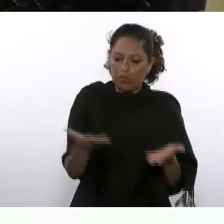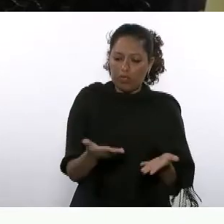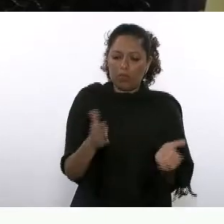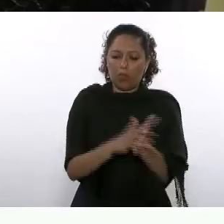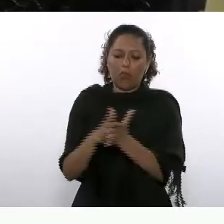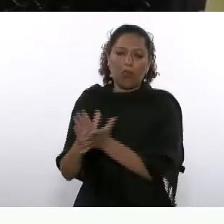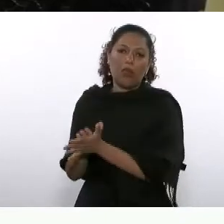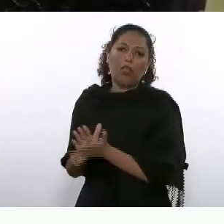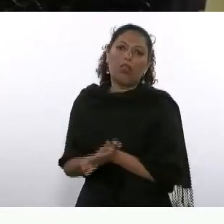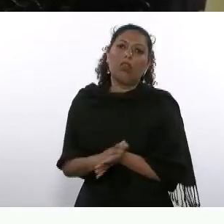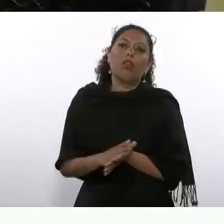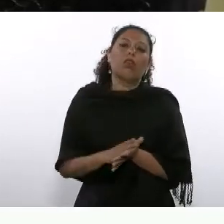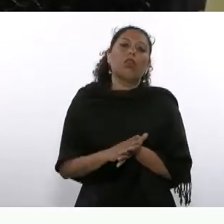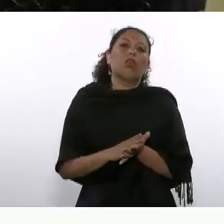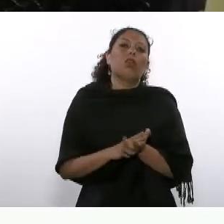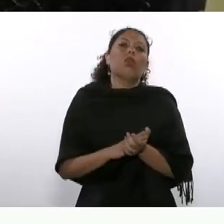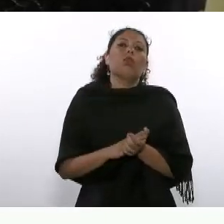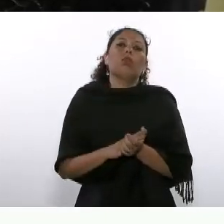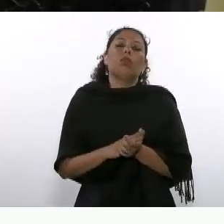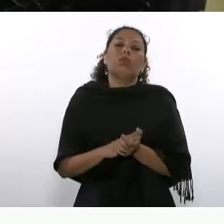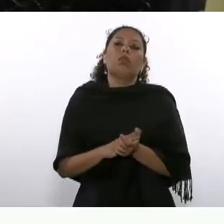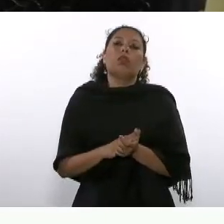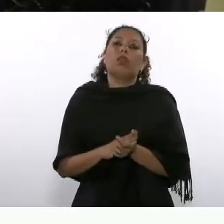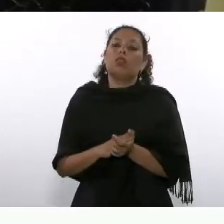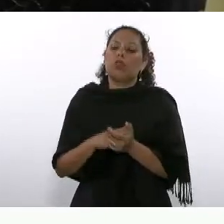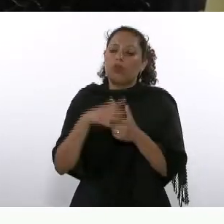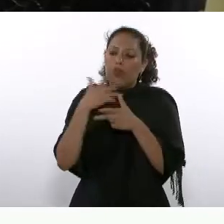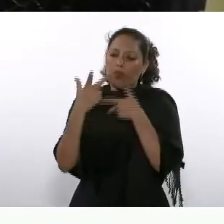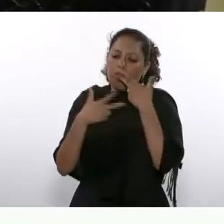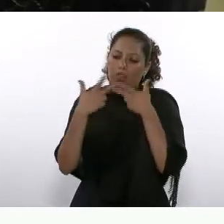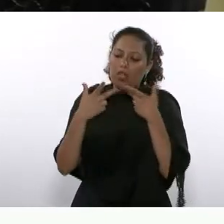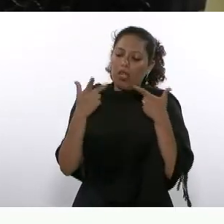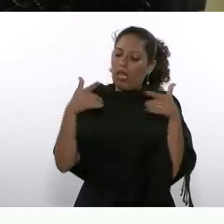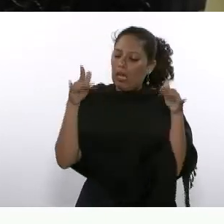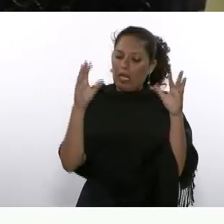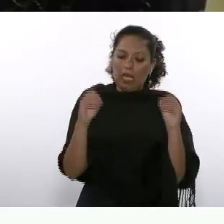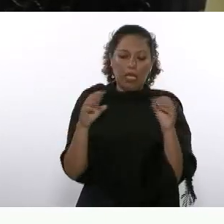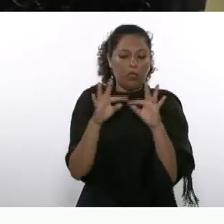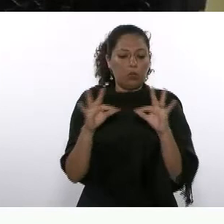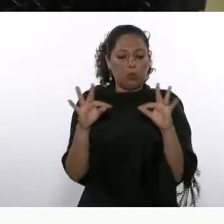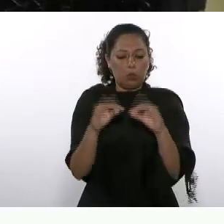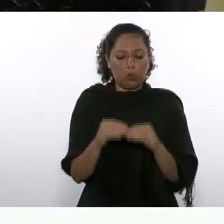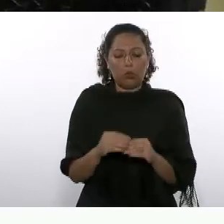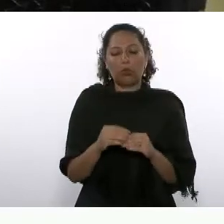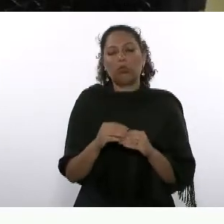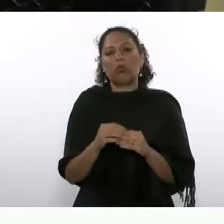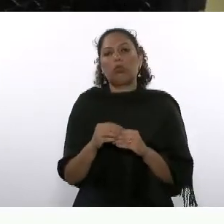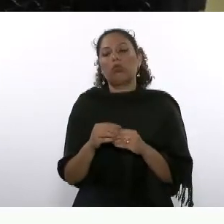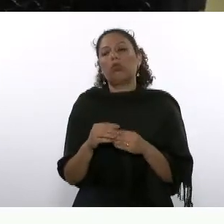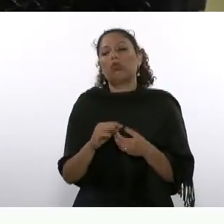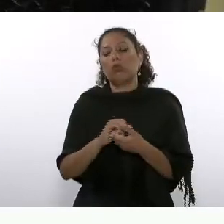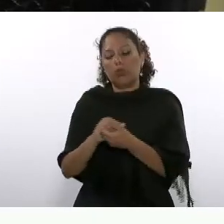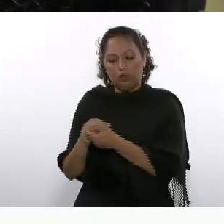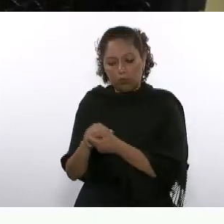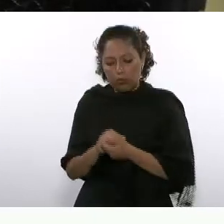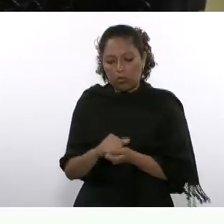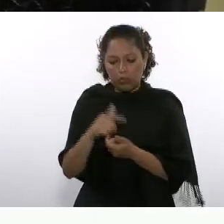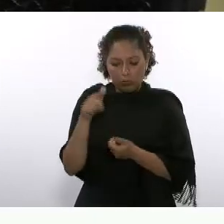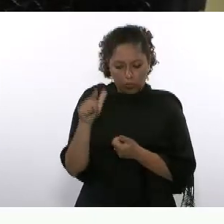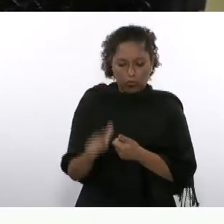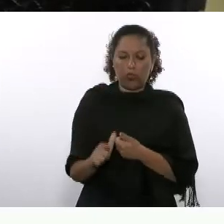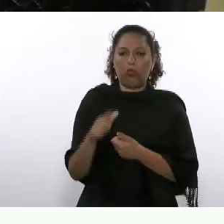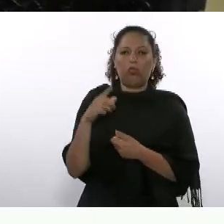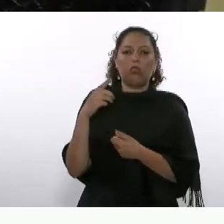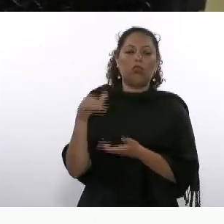parabéns pela forma transparente e disposição. Transmito novamente os cumprimentos cordiais